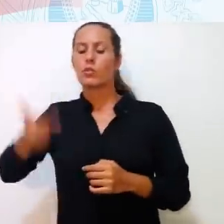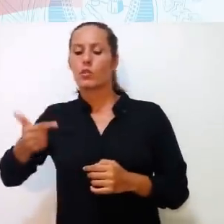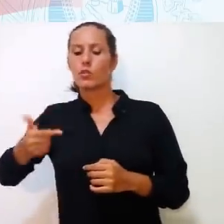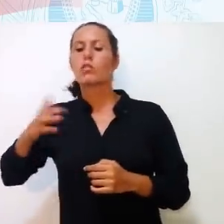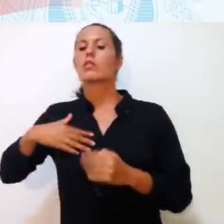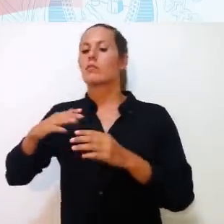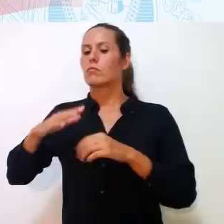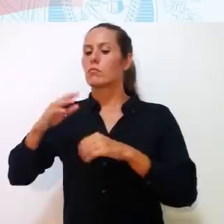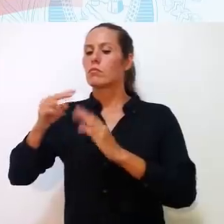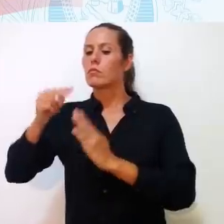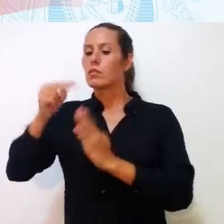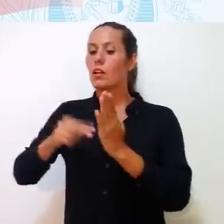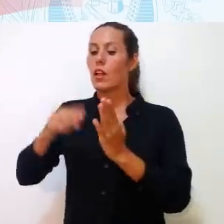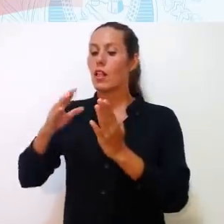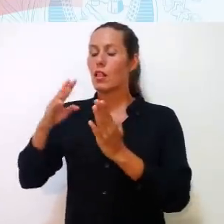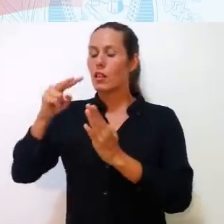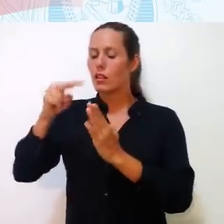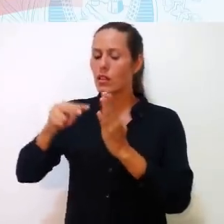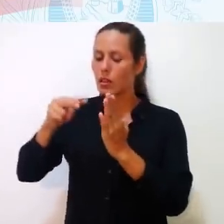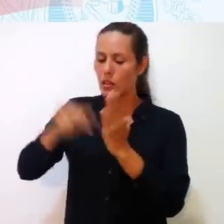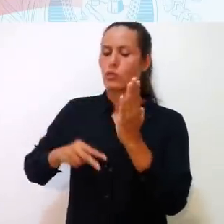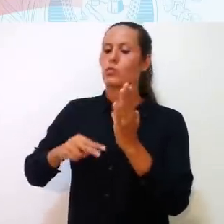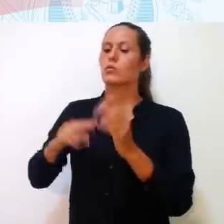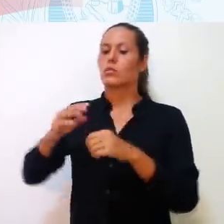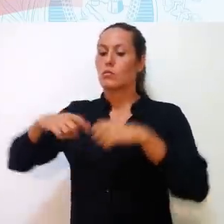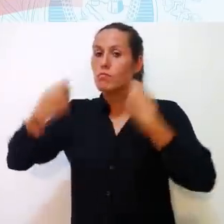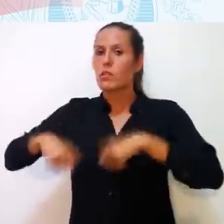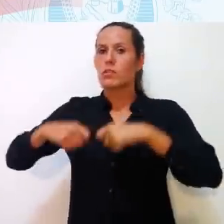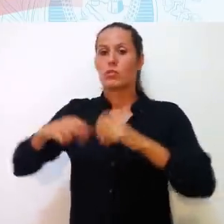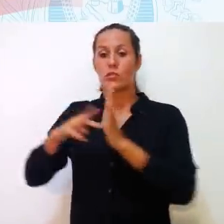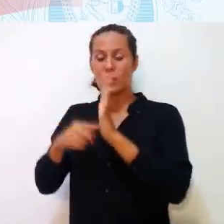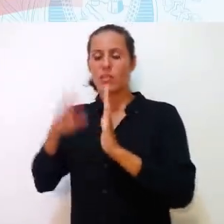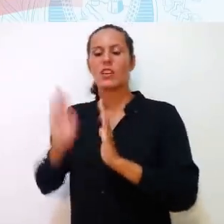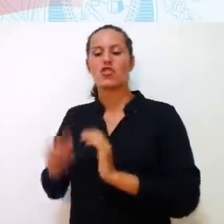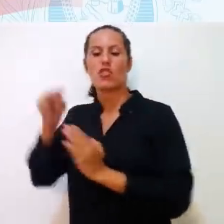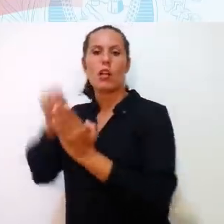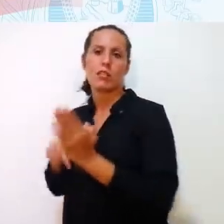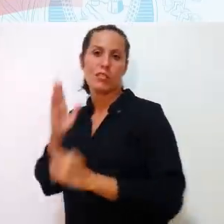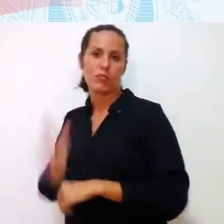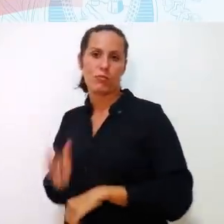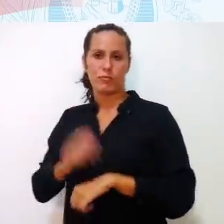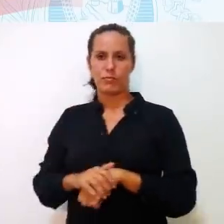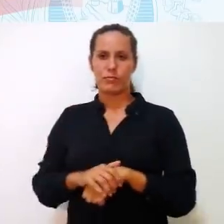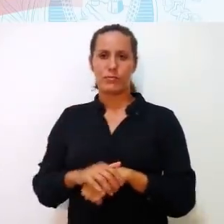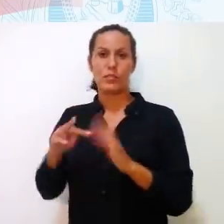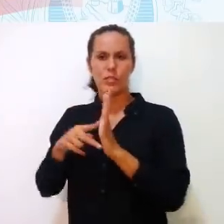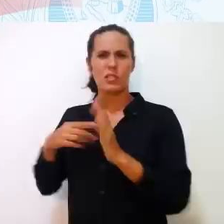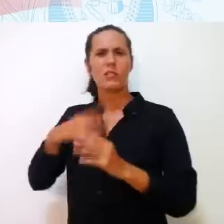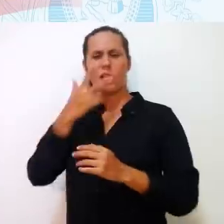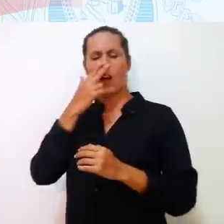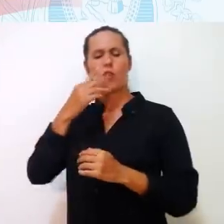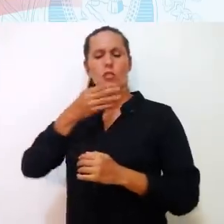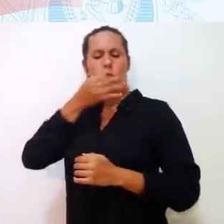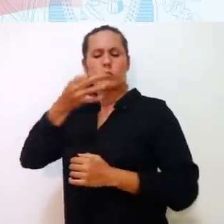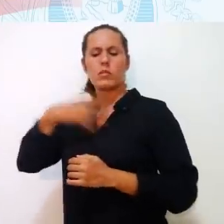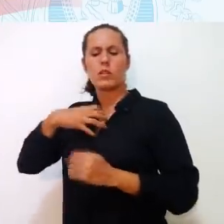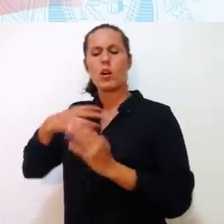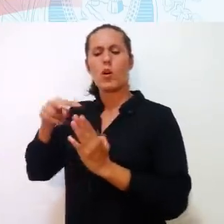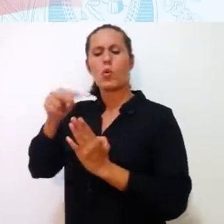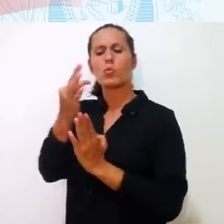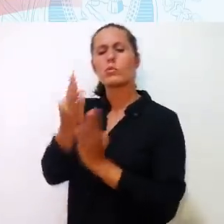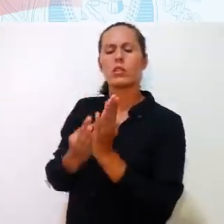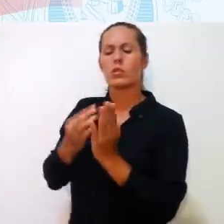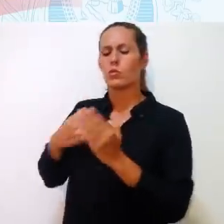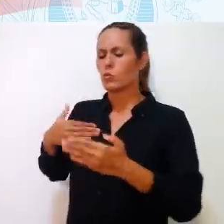marca, e o segundo diz que o livro ainda é uma leitura necessária, ou seja, marca que ele também já leu o texto, e inclusive